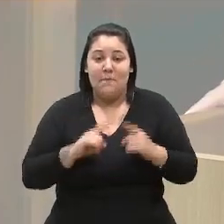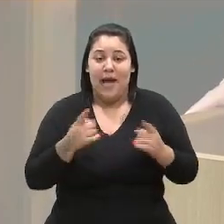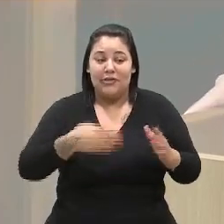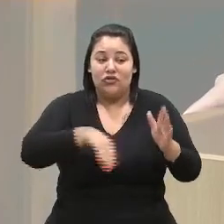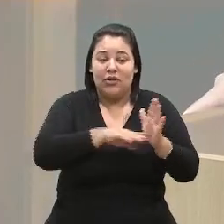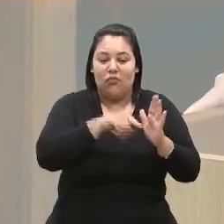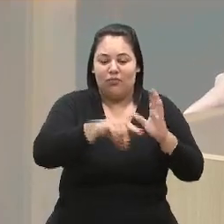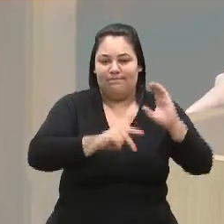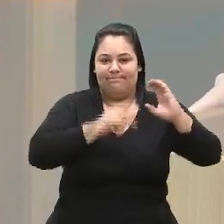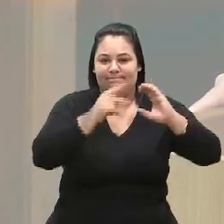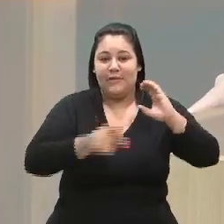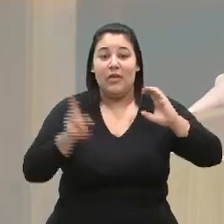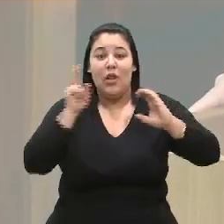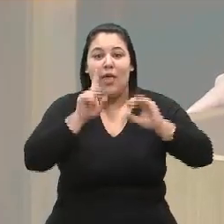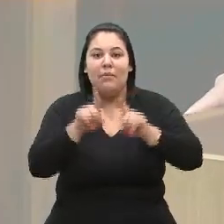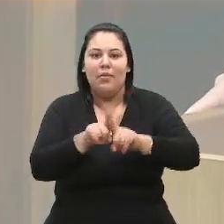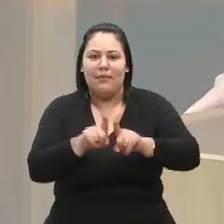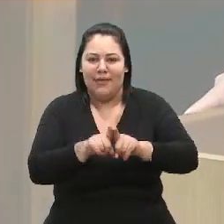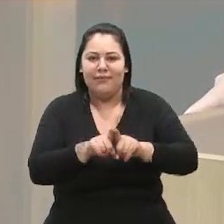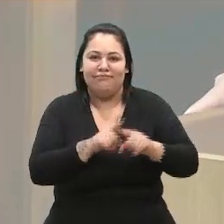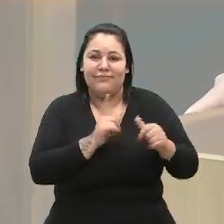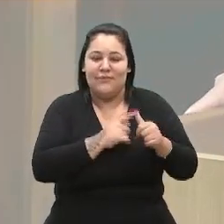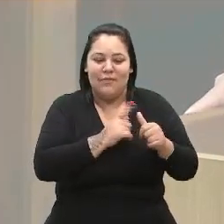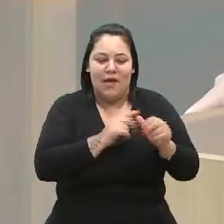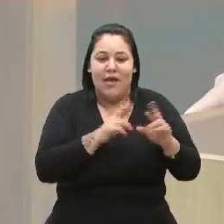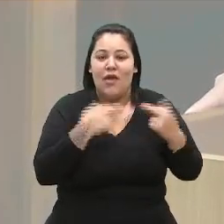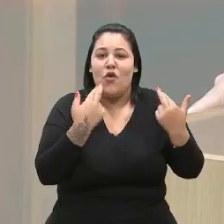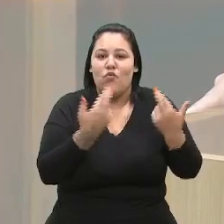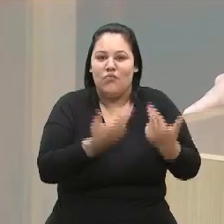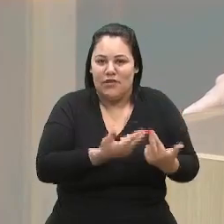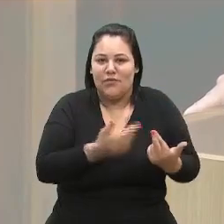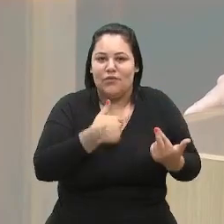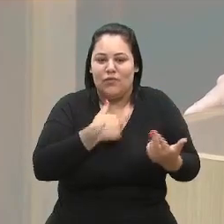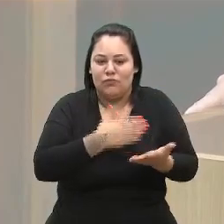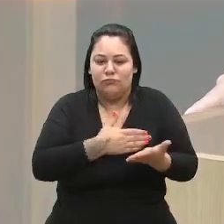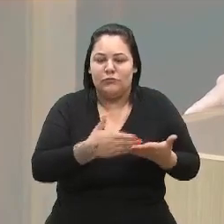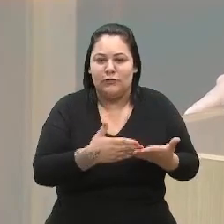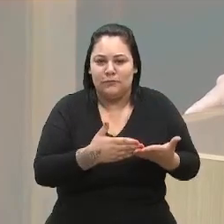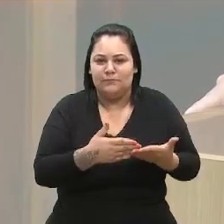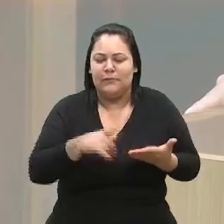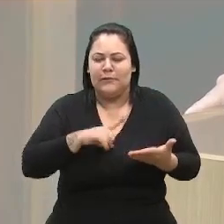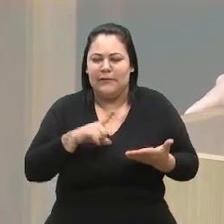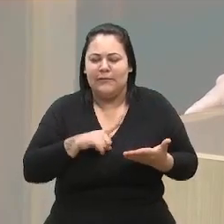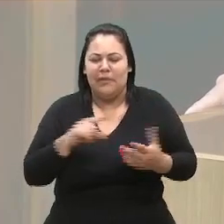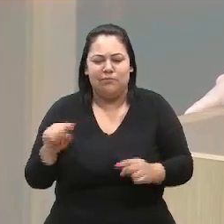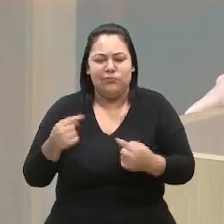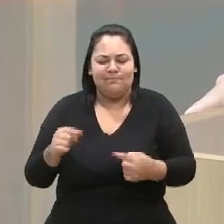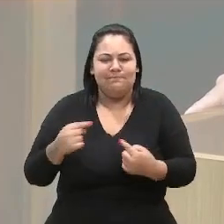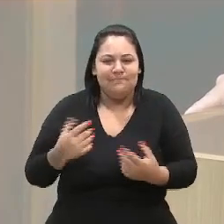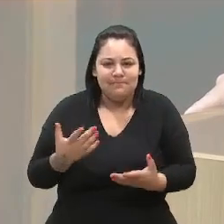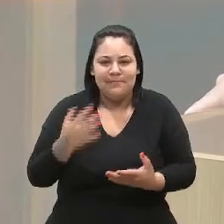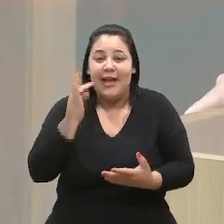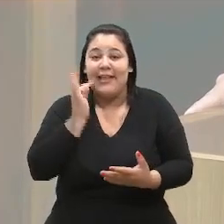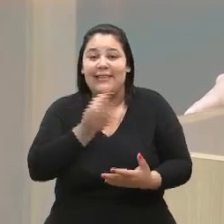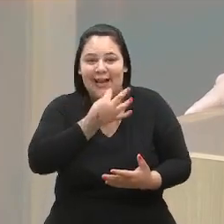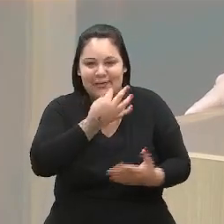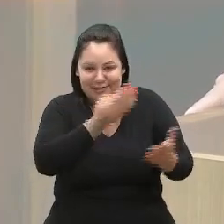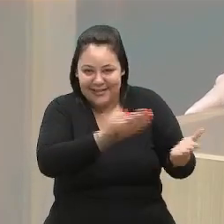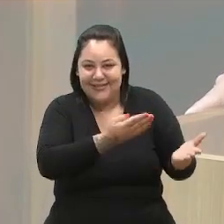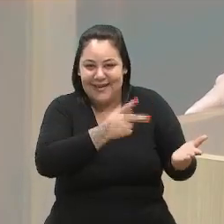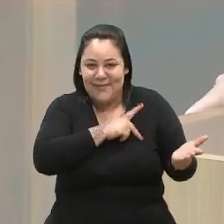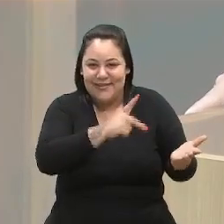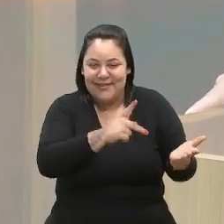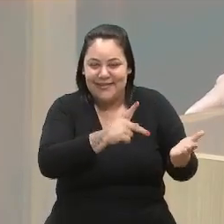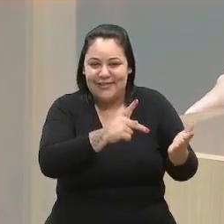casa, e lembro nas primeiras sessões, a partir da provocação da vereadora Tatiane Frisso, que é a nossa presidente da